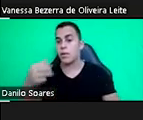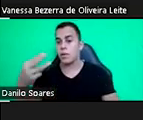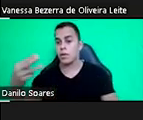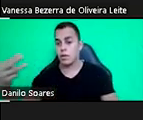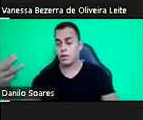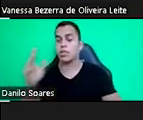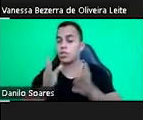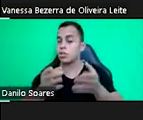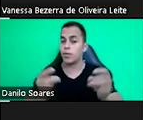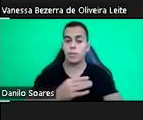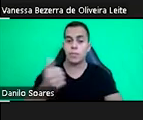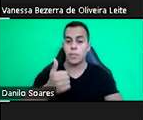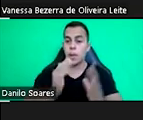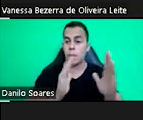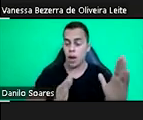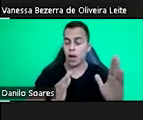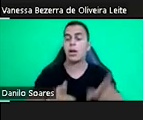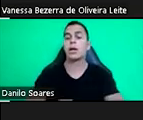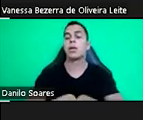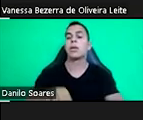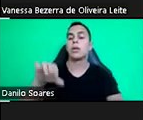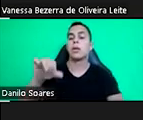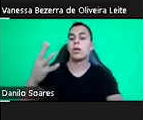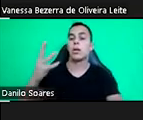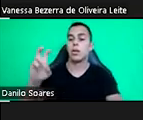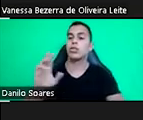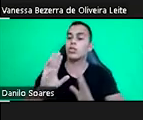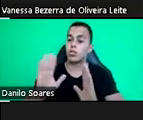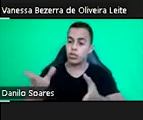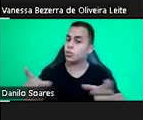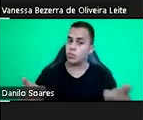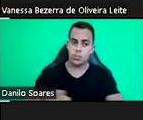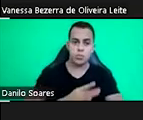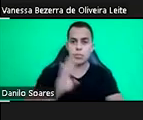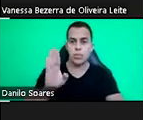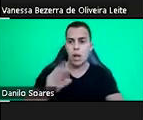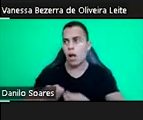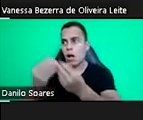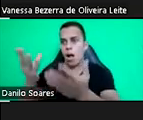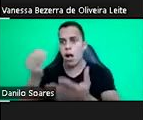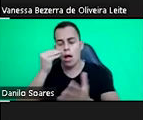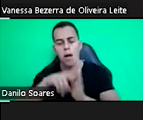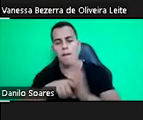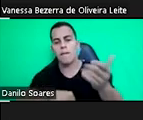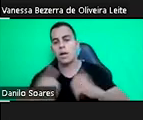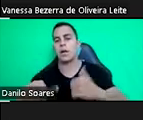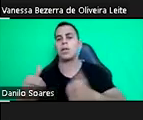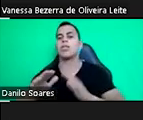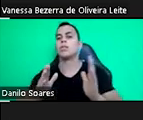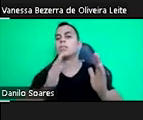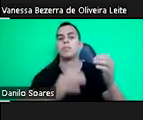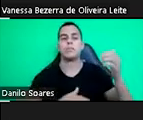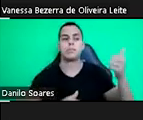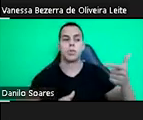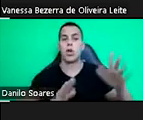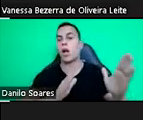do protocolo e 945 já doaram a amostra biológica e estão passando para a terceira parte do